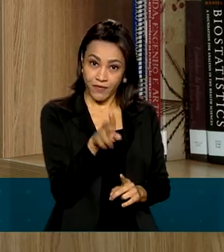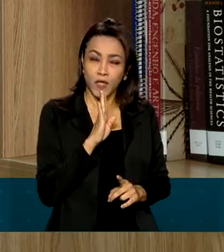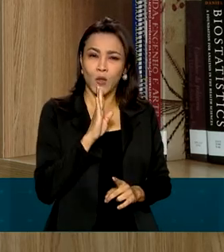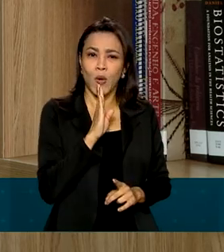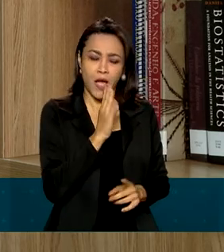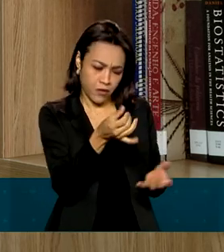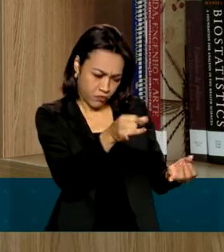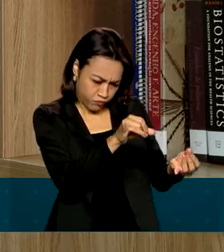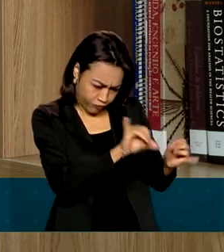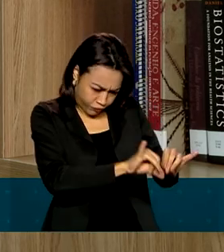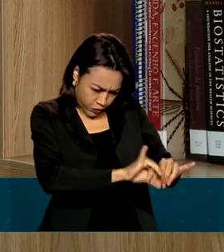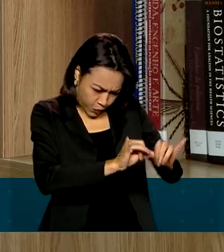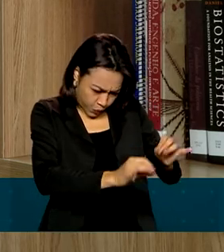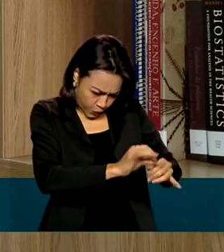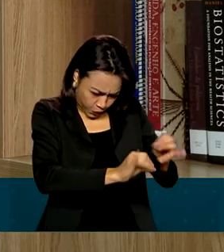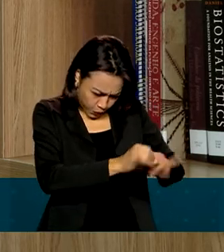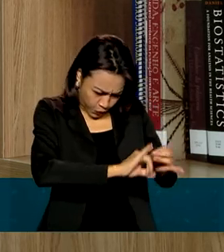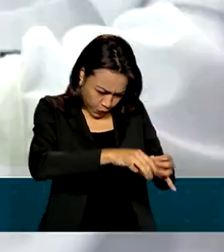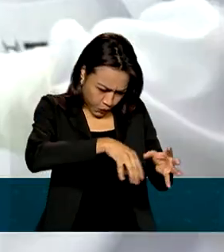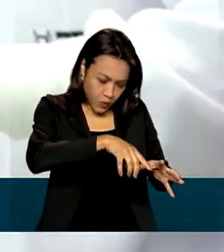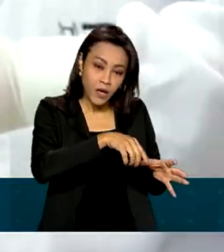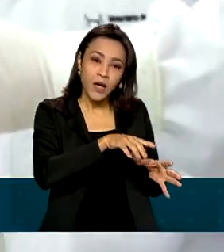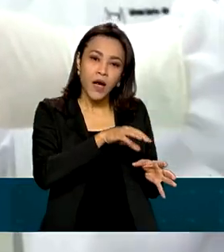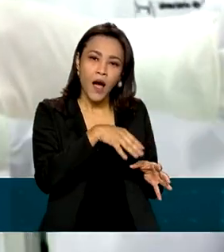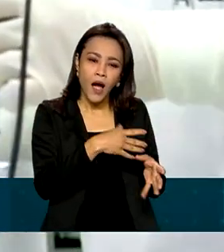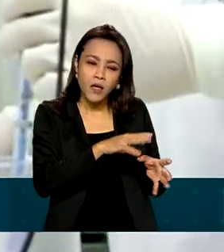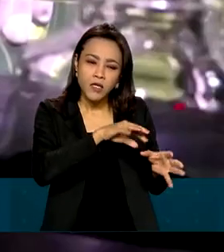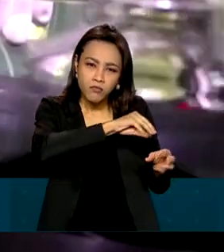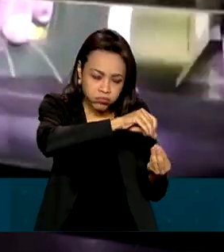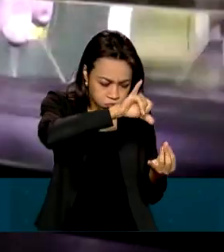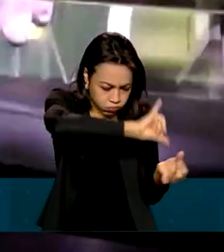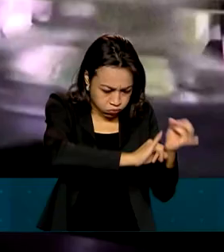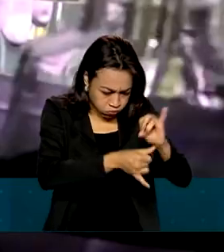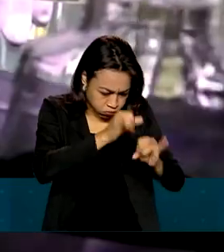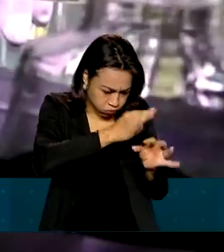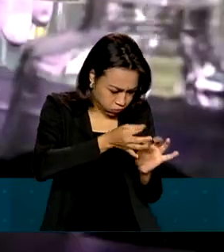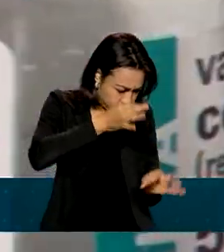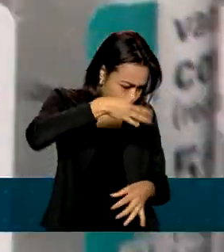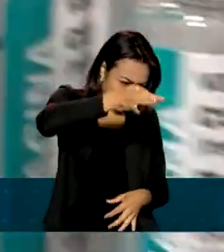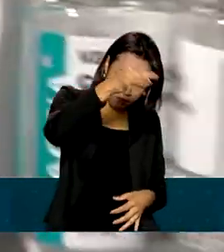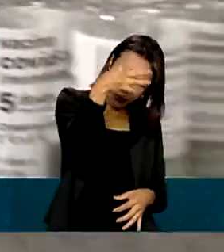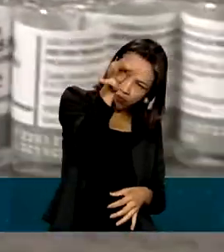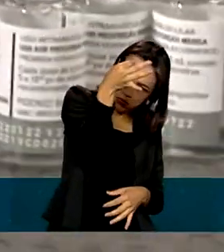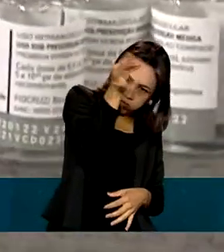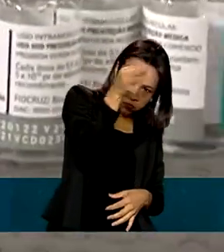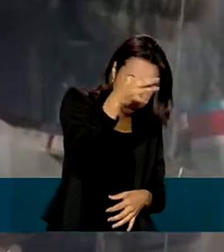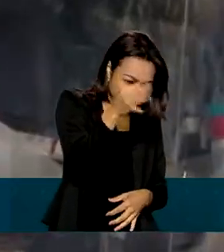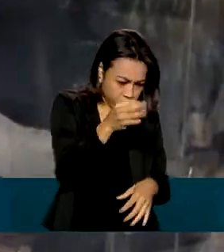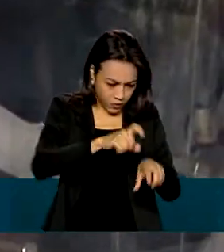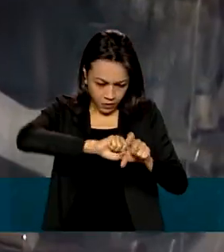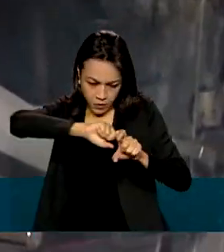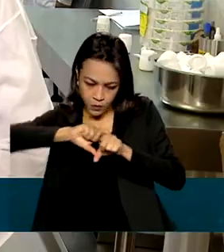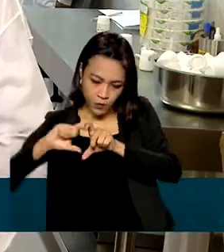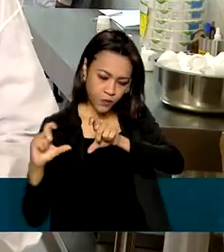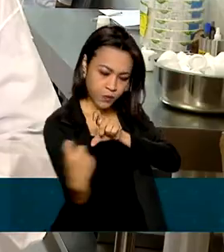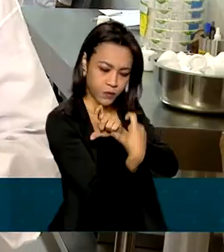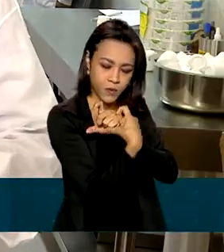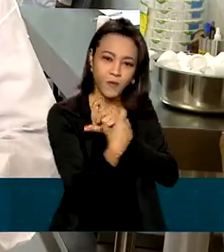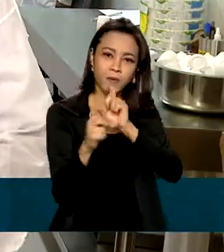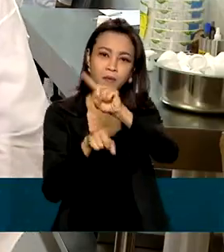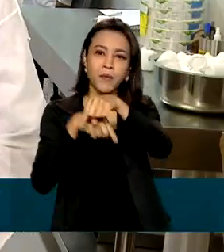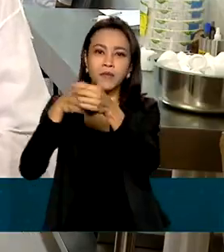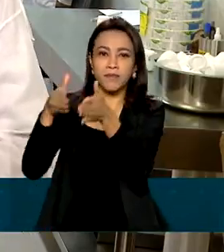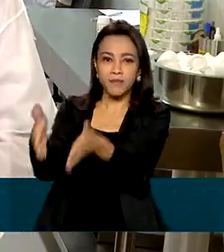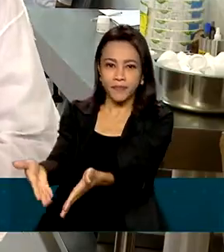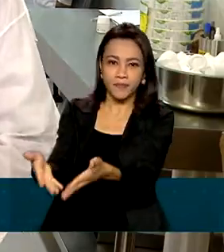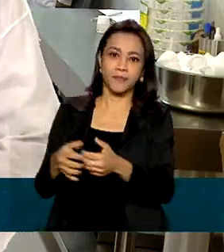o produto bruto, né? E aí faz a formulação, envasa, faz a rotulagem, embalagem. Além das